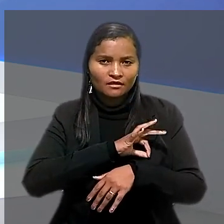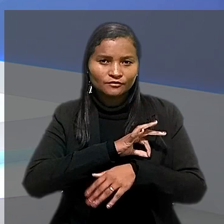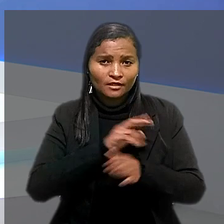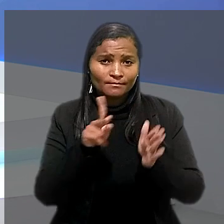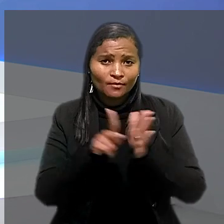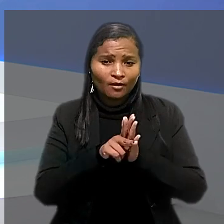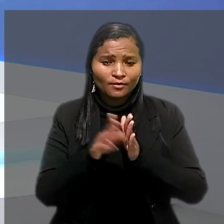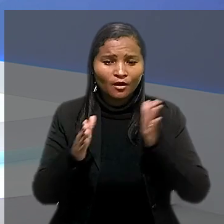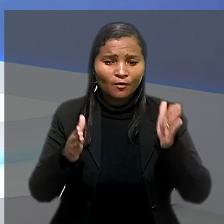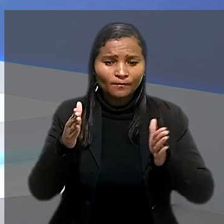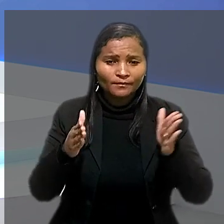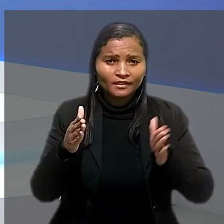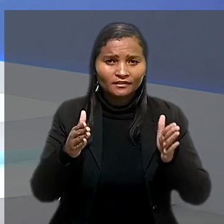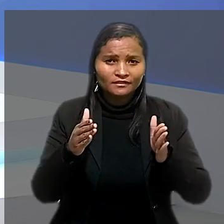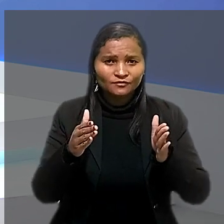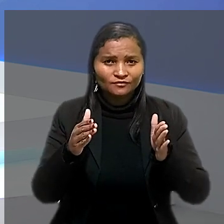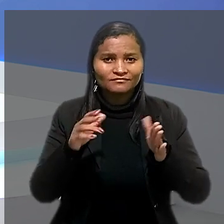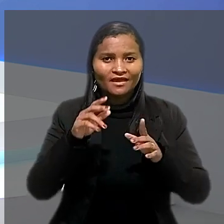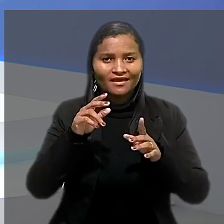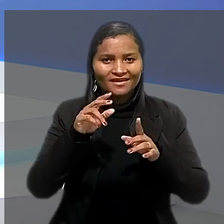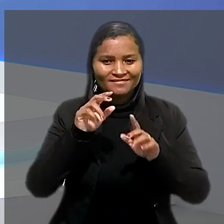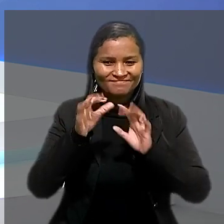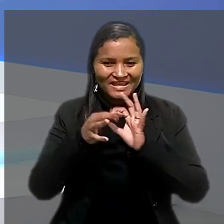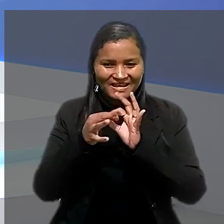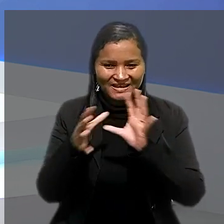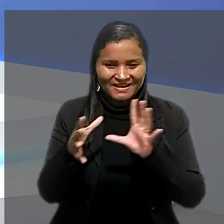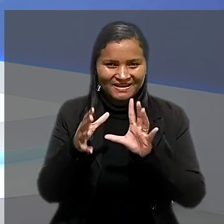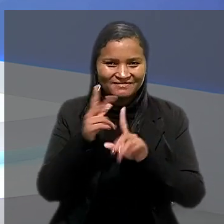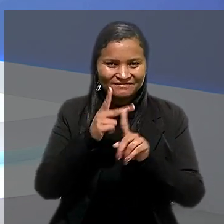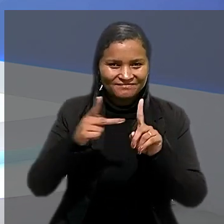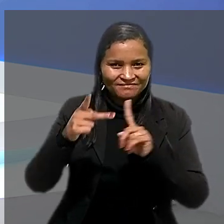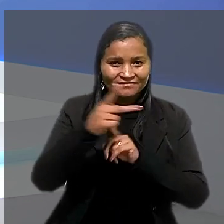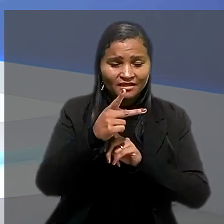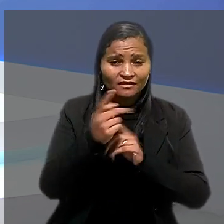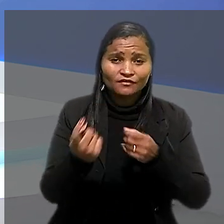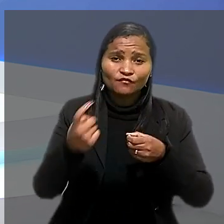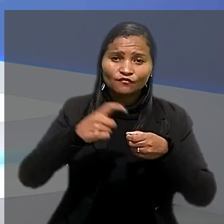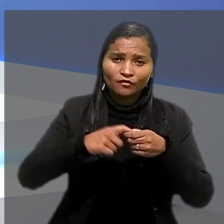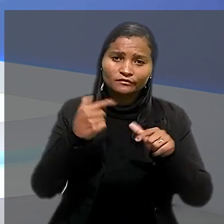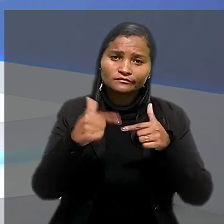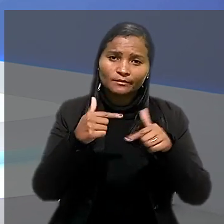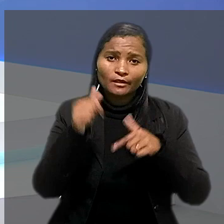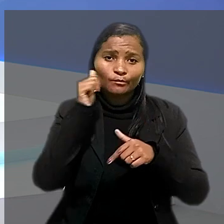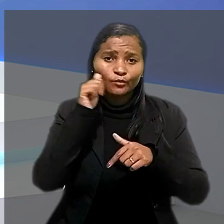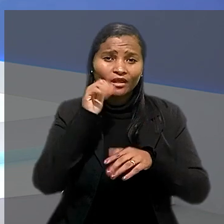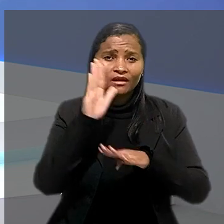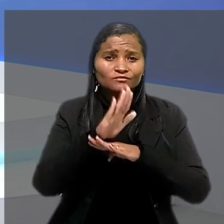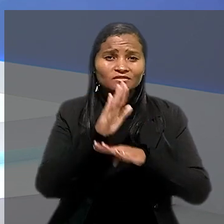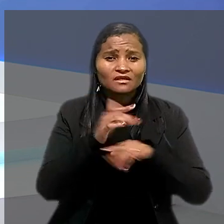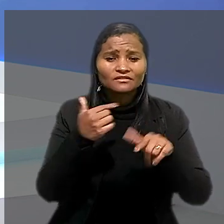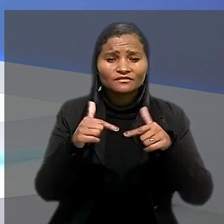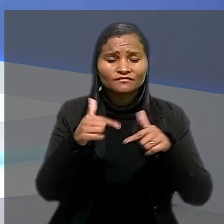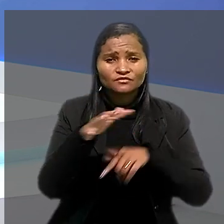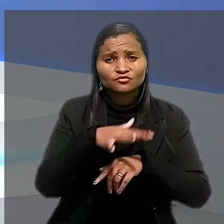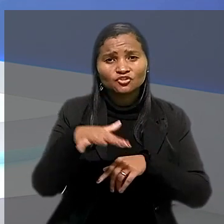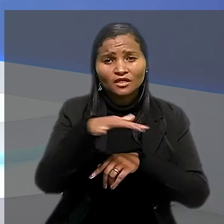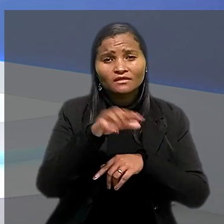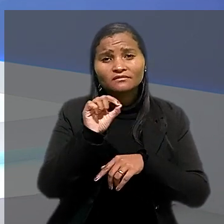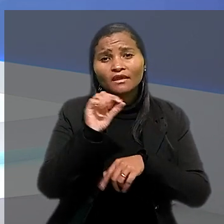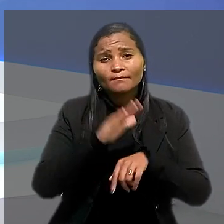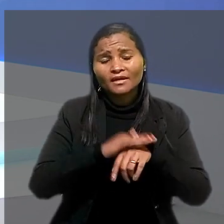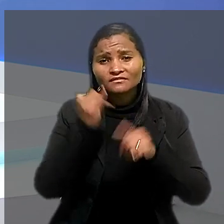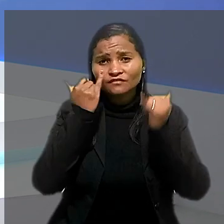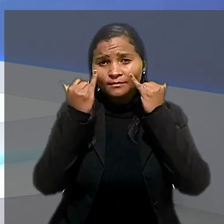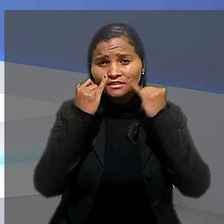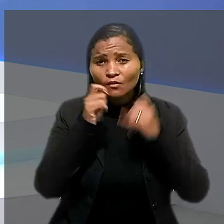salários referentes ao período entre a alta previdenciária e o retorno ao trabalho de uma auxiliar de serviços gerais. E quem tem mais